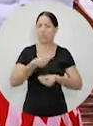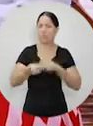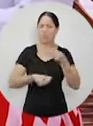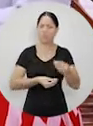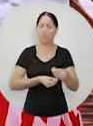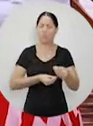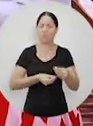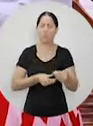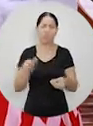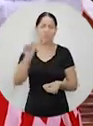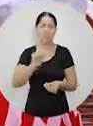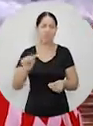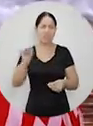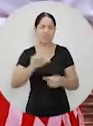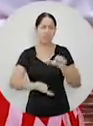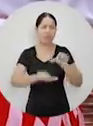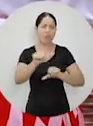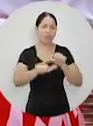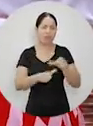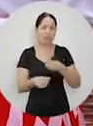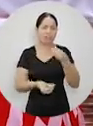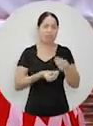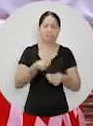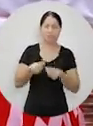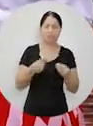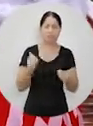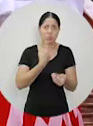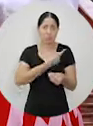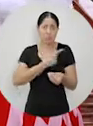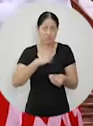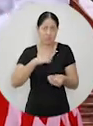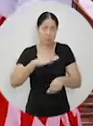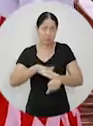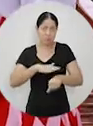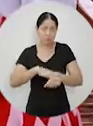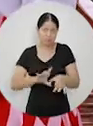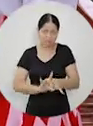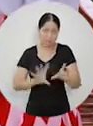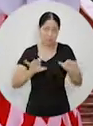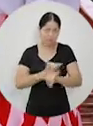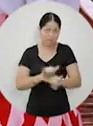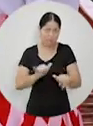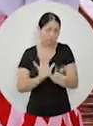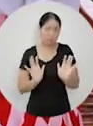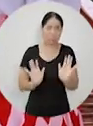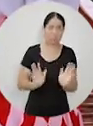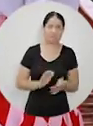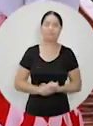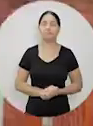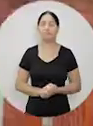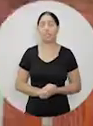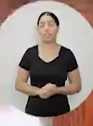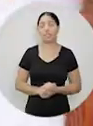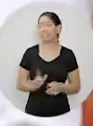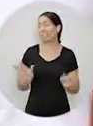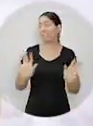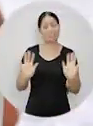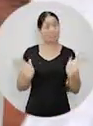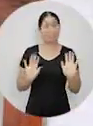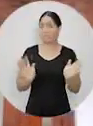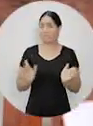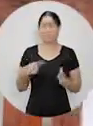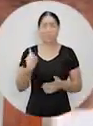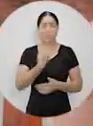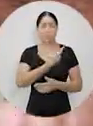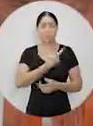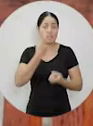Abrage analisa que esta situação esteja? Estamos num bom momento para a liberdade de imprensa ou não? Eu diria que